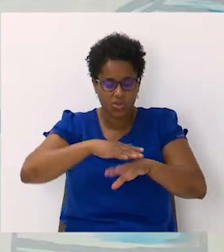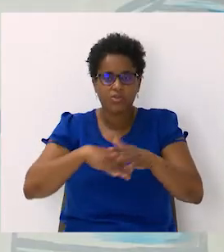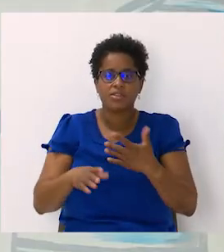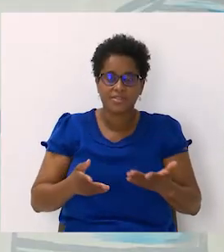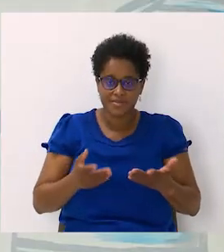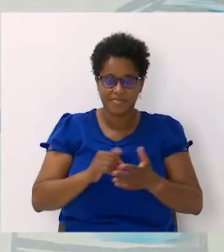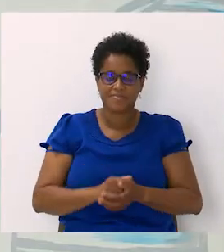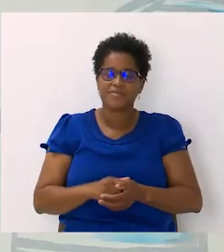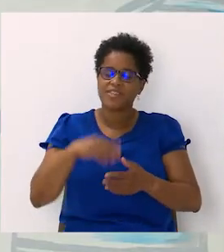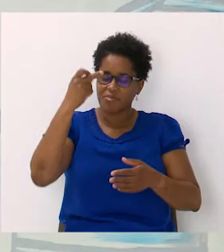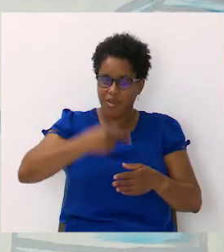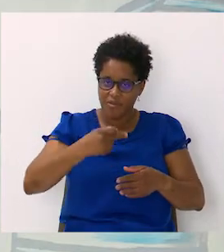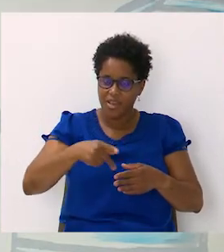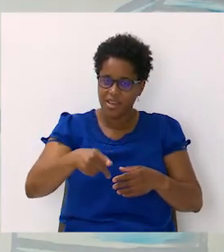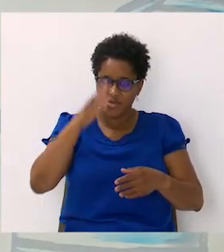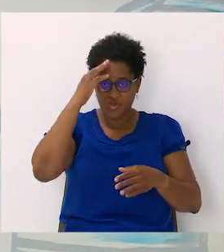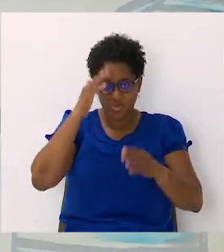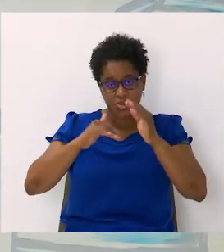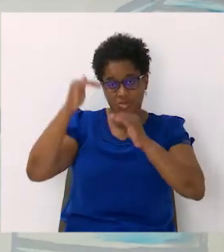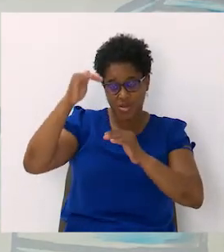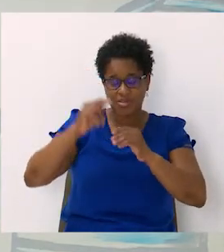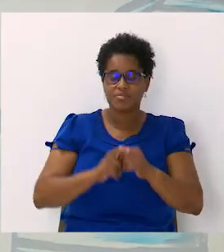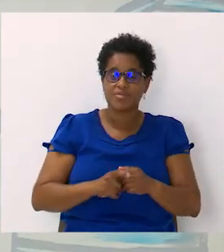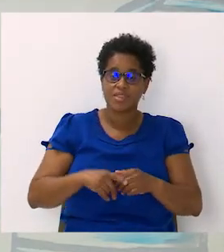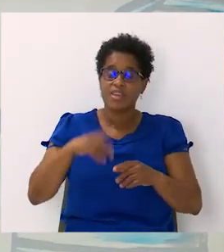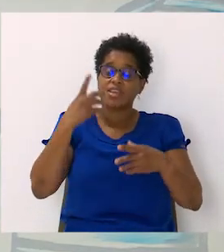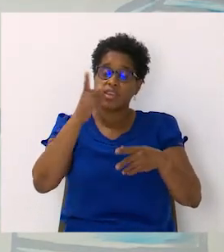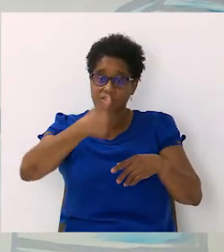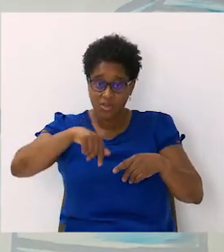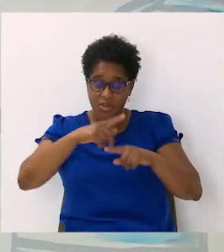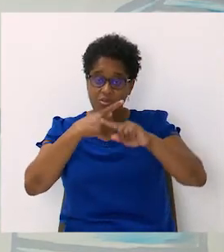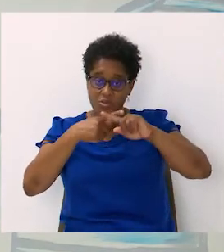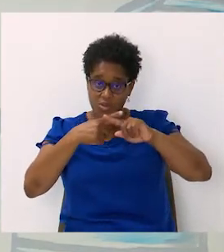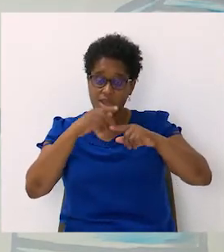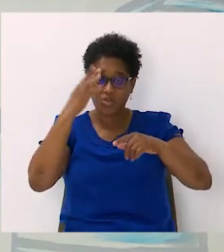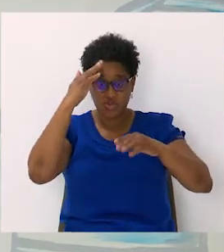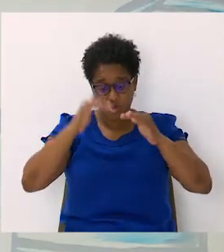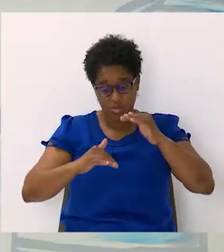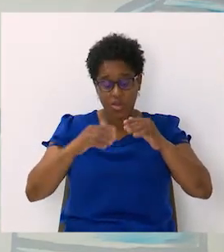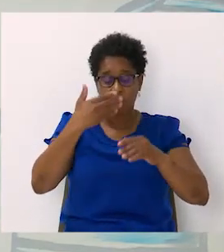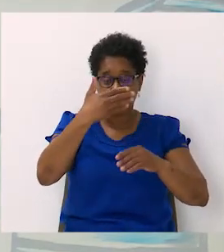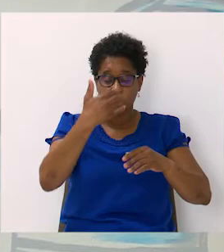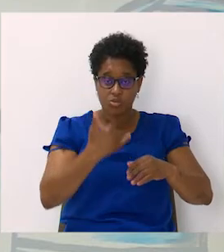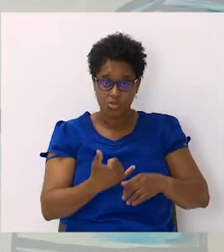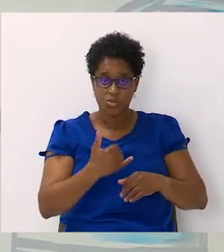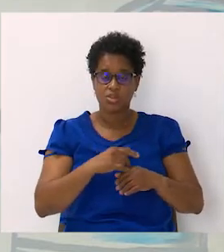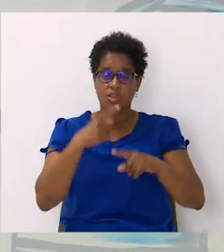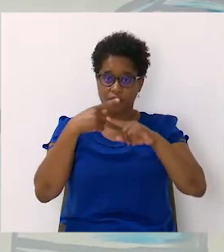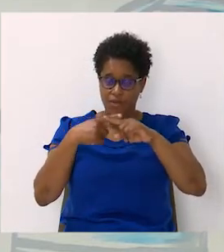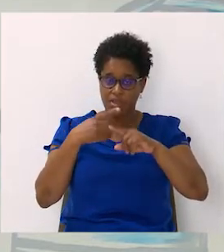fazer? Vamos manter expoentes e vamos multiplicar as bases. 1 sobre